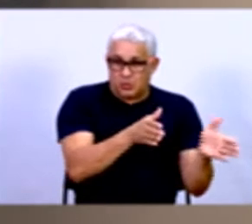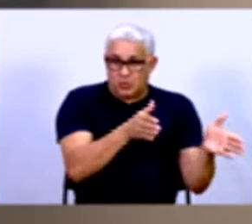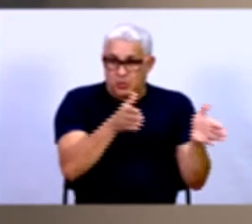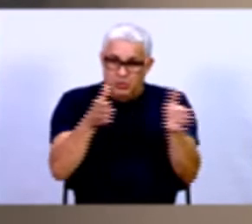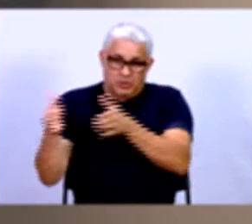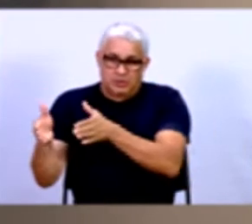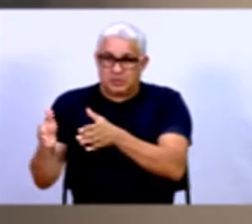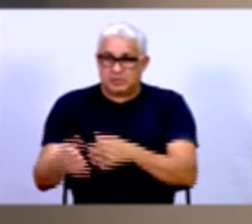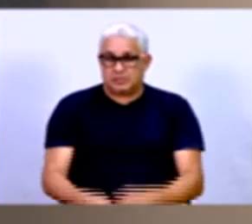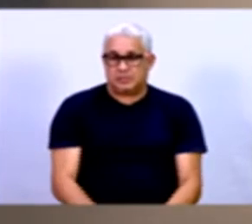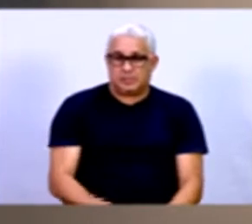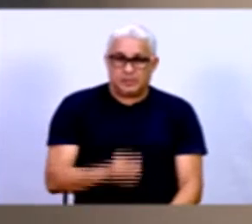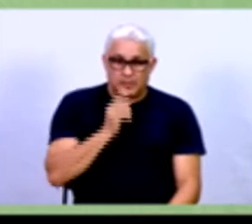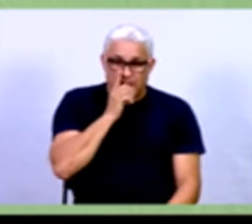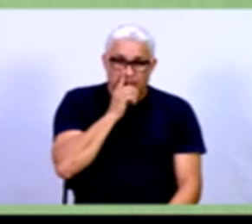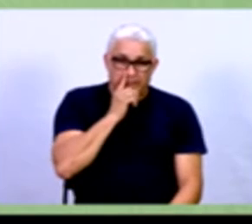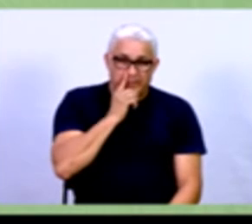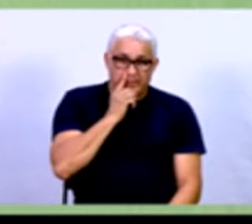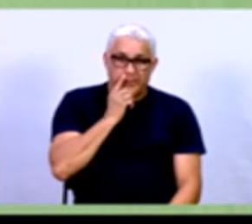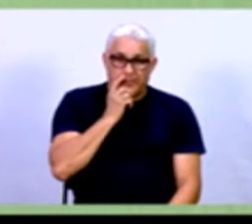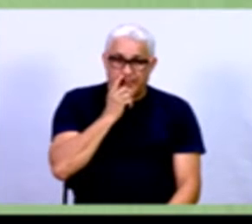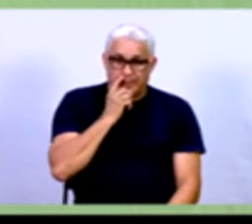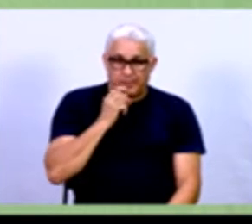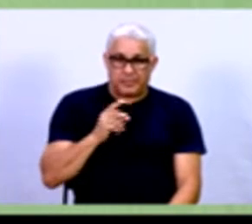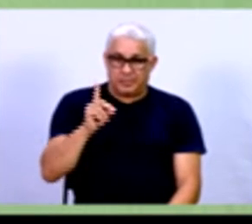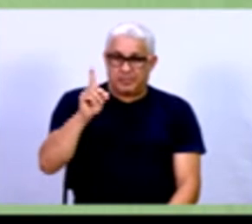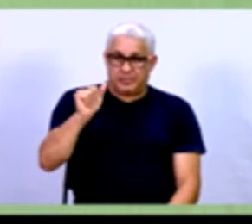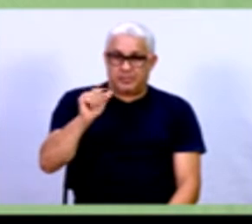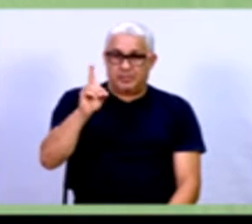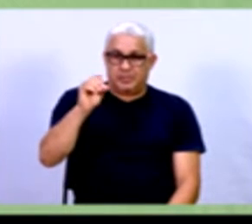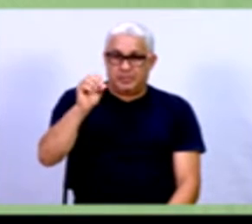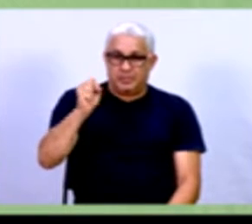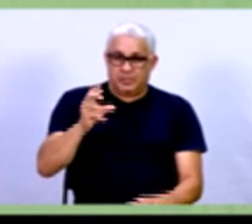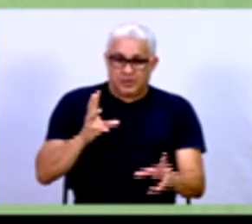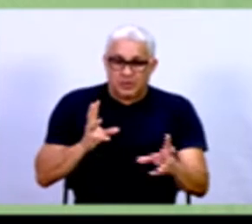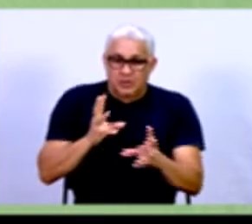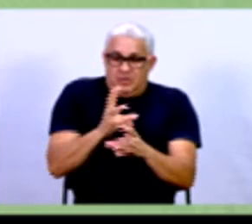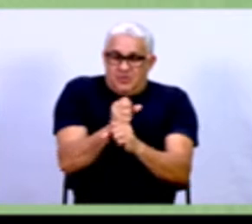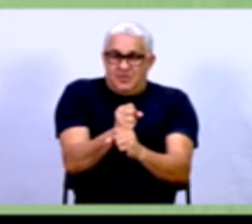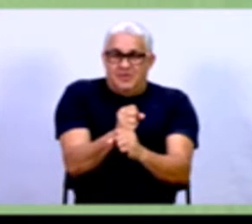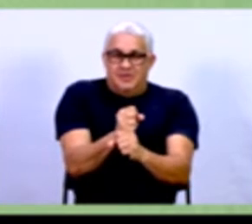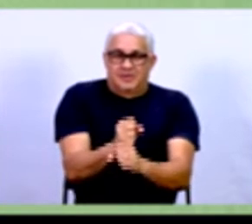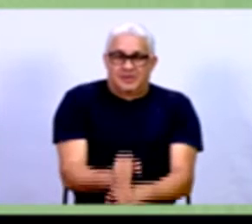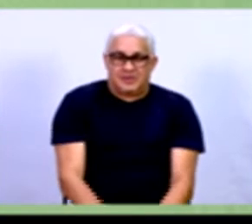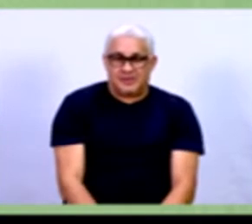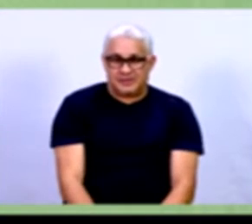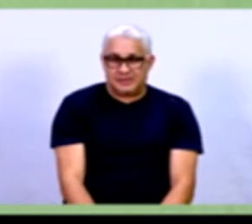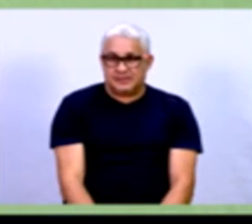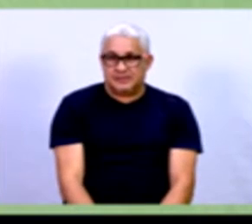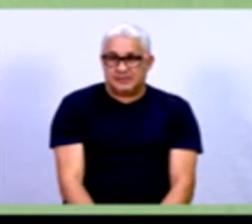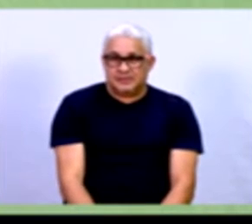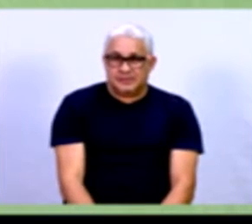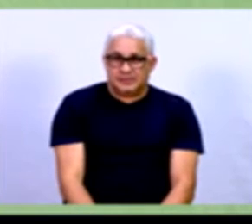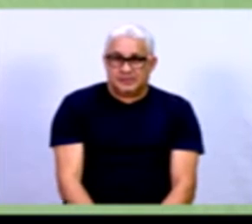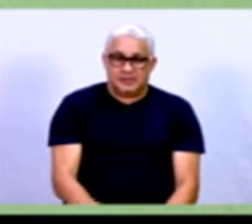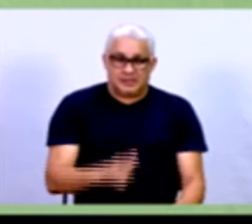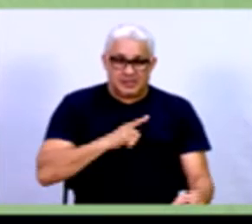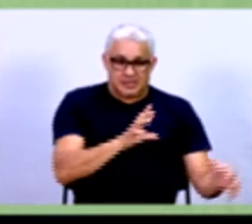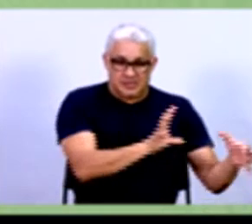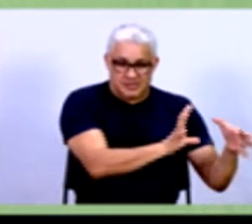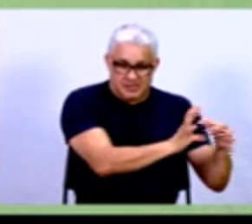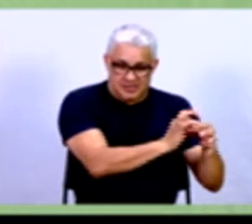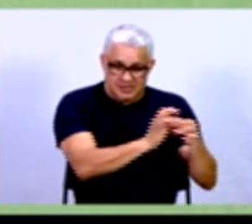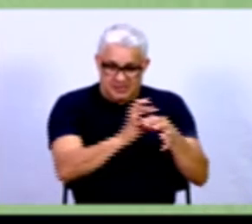aí. E daí, a apuração de dados. Né? Agora que você... até agora você terá um conjunto de